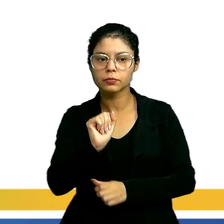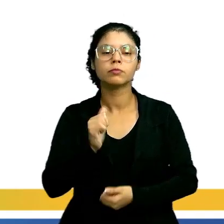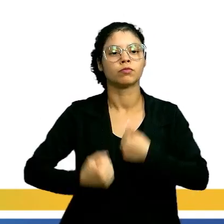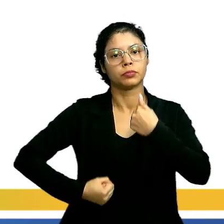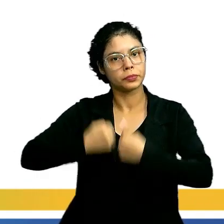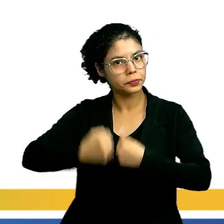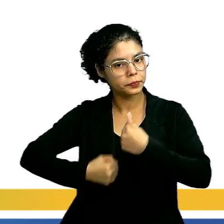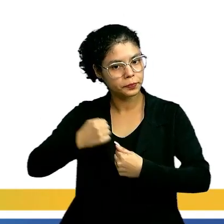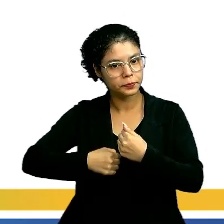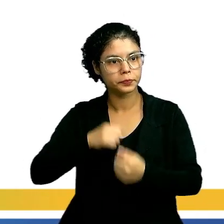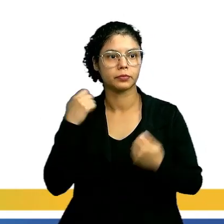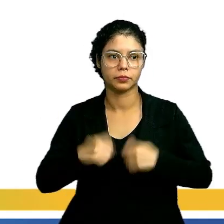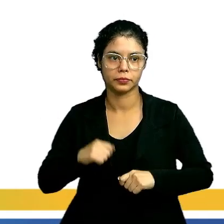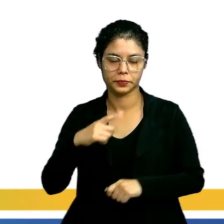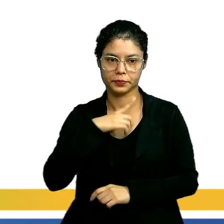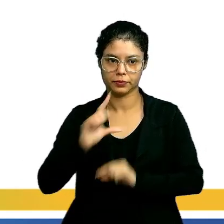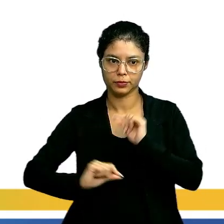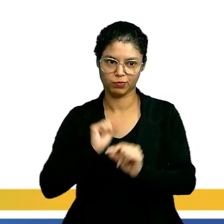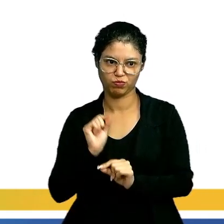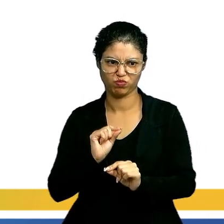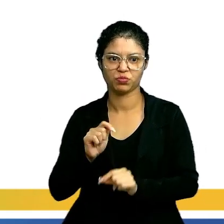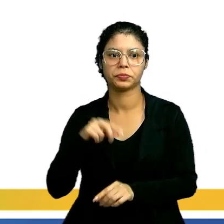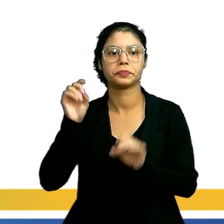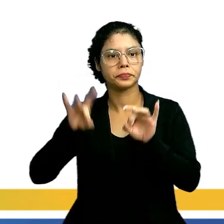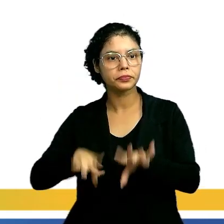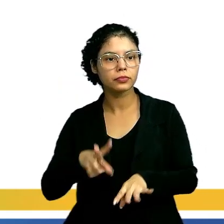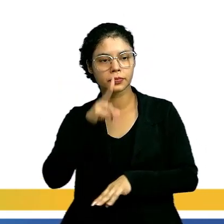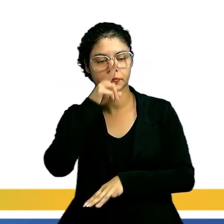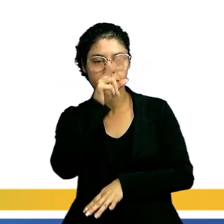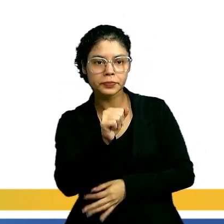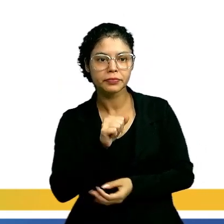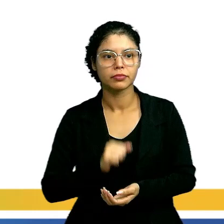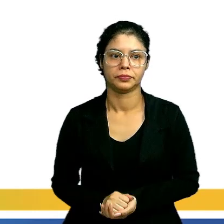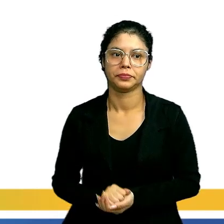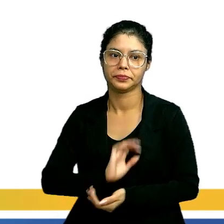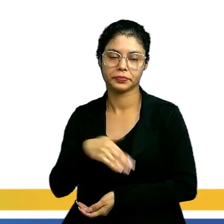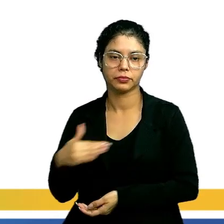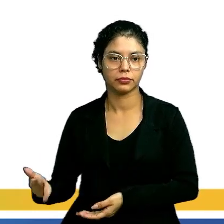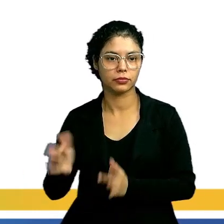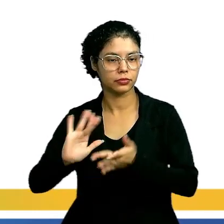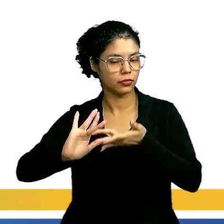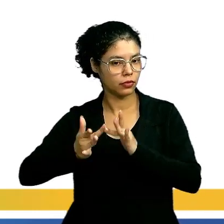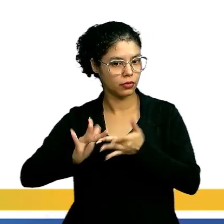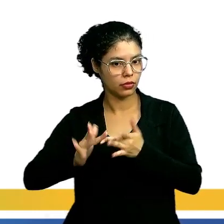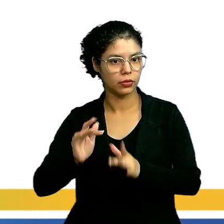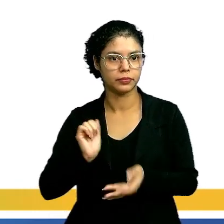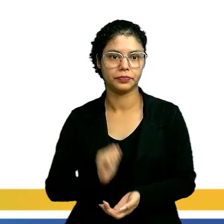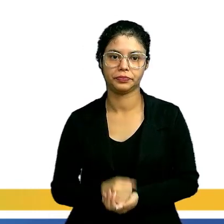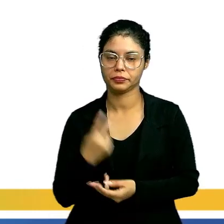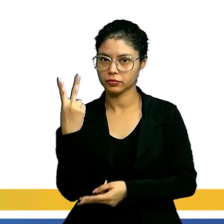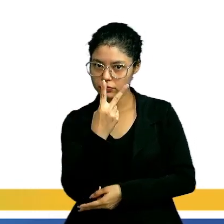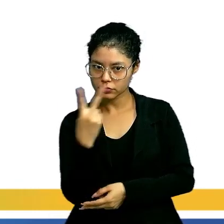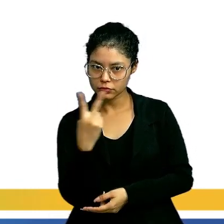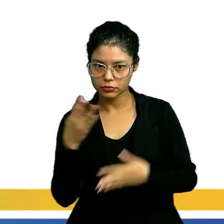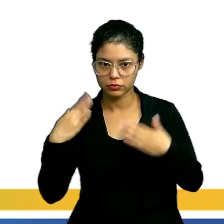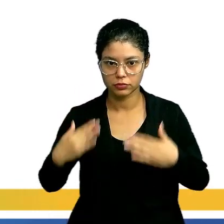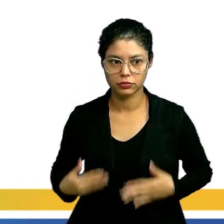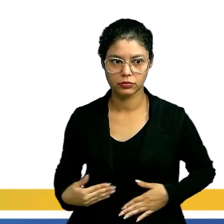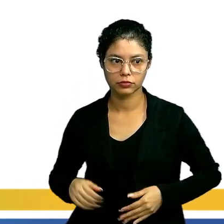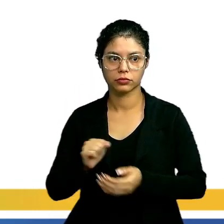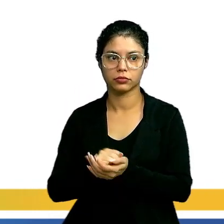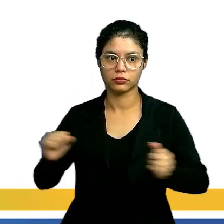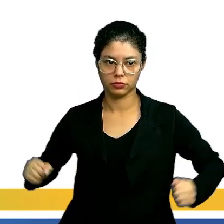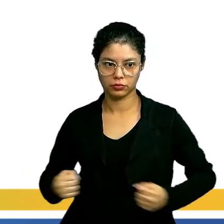atrito, devemos ter a noção de que ela é um tipo de força que, quando entra em contato com dois corpos,